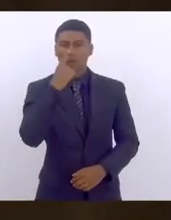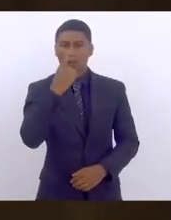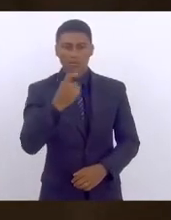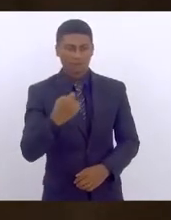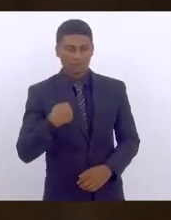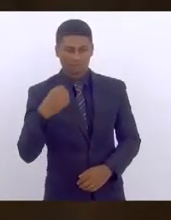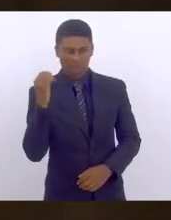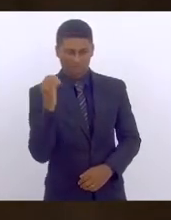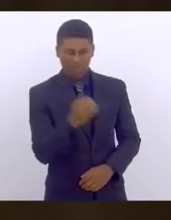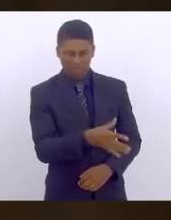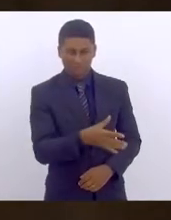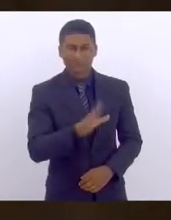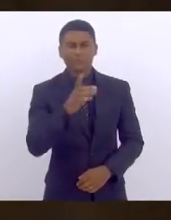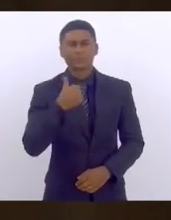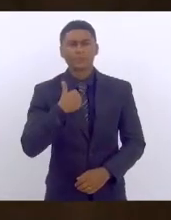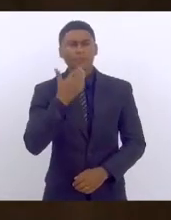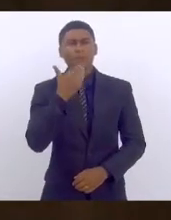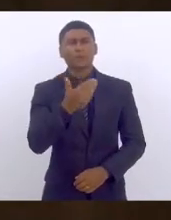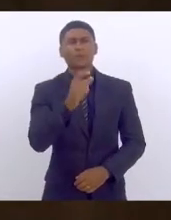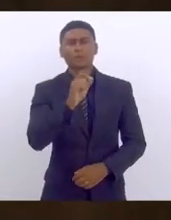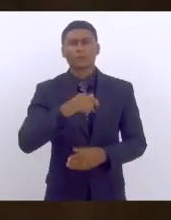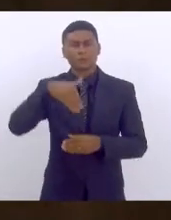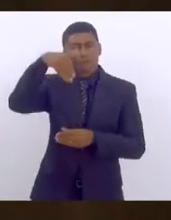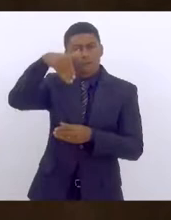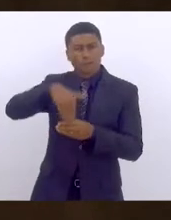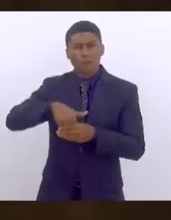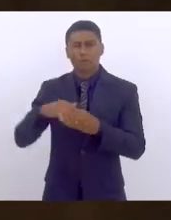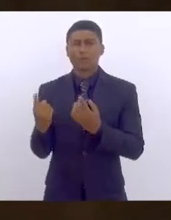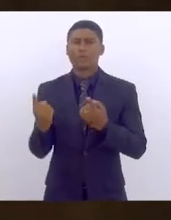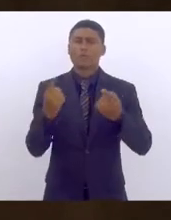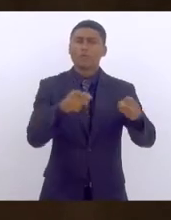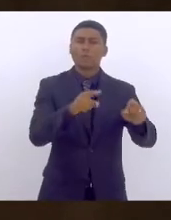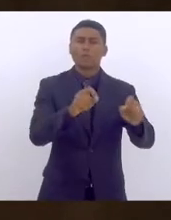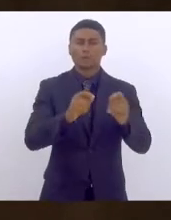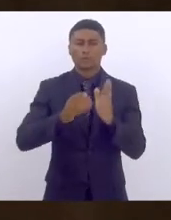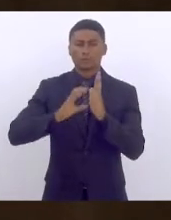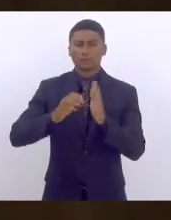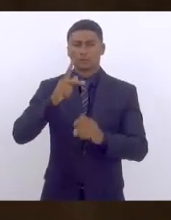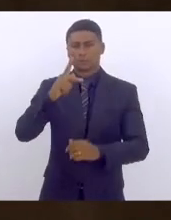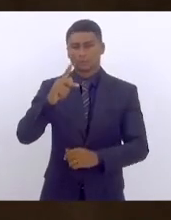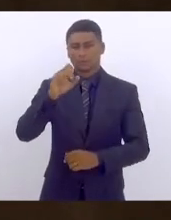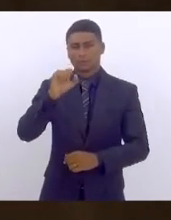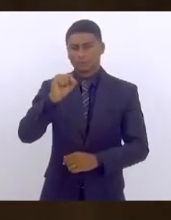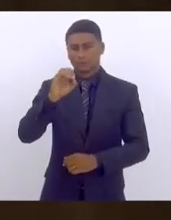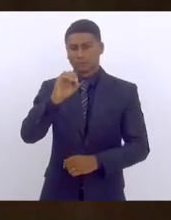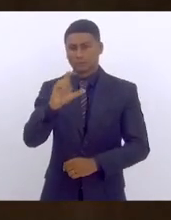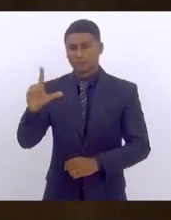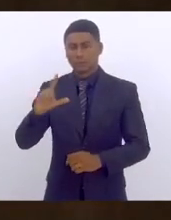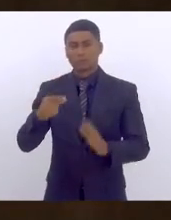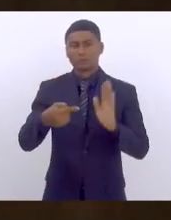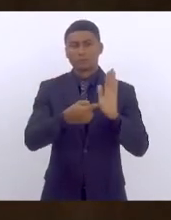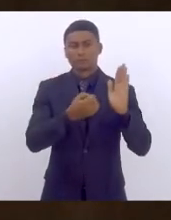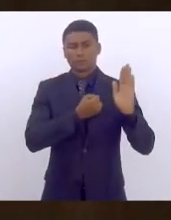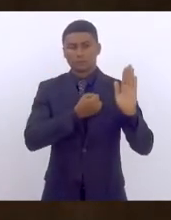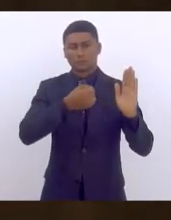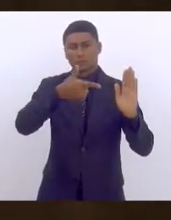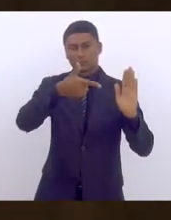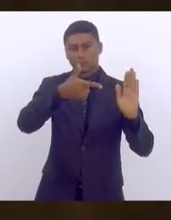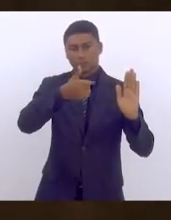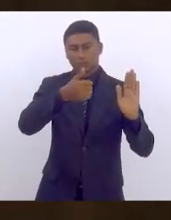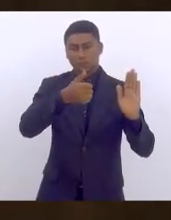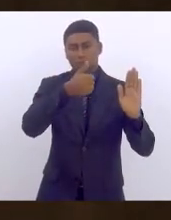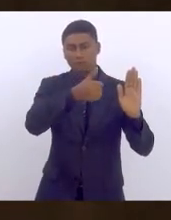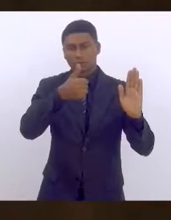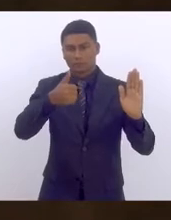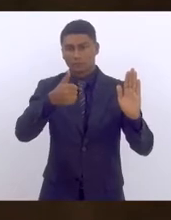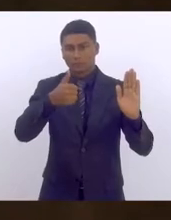solicitar o registro do voto contrário da bancada do PSOL no 12-11 de